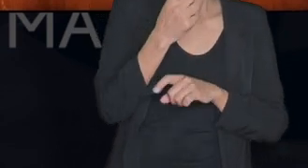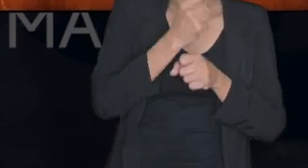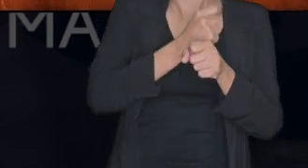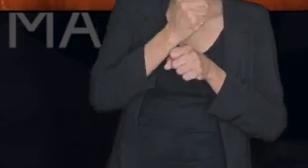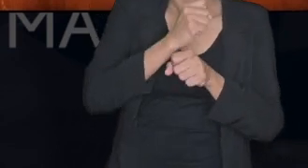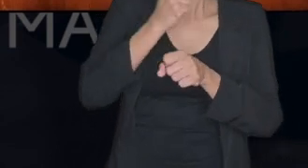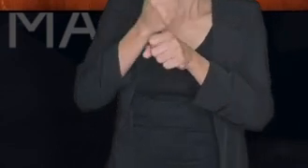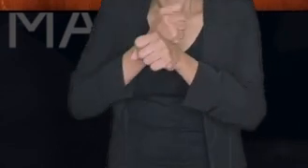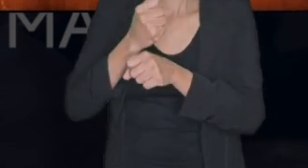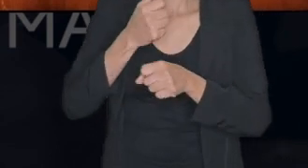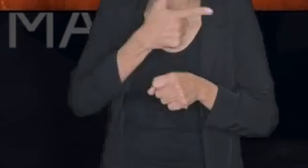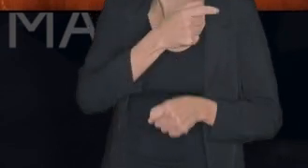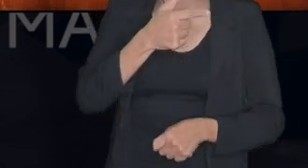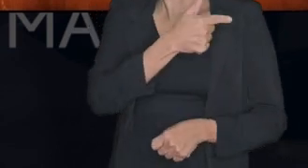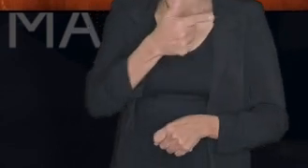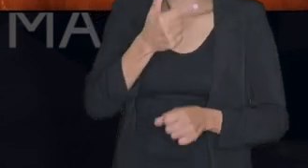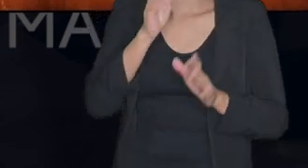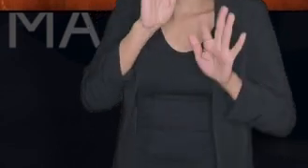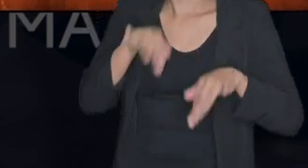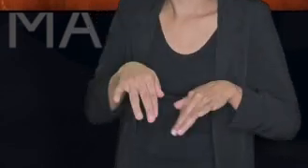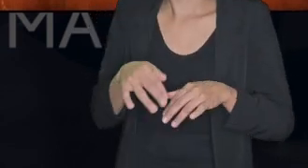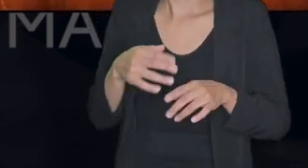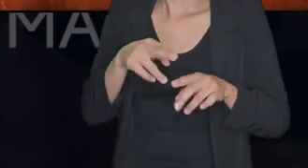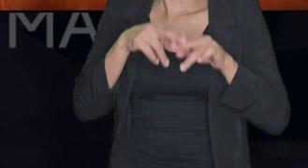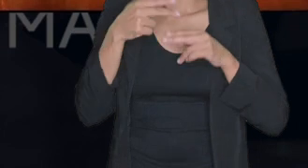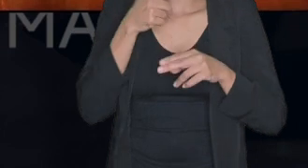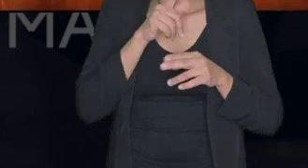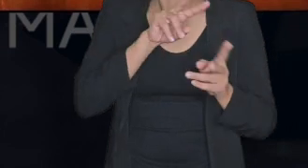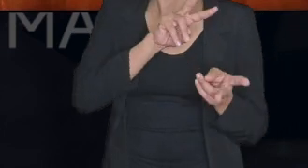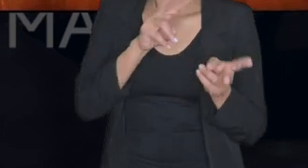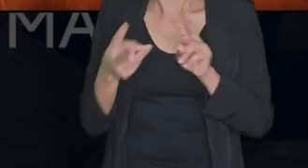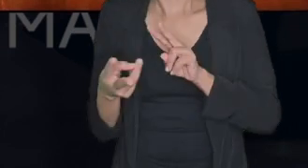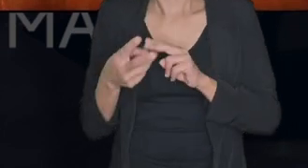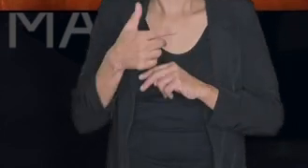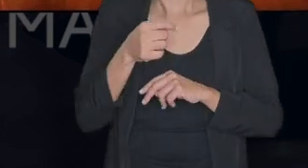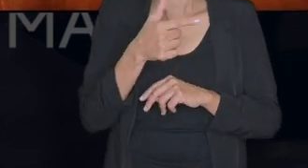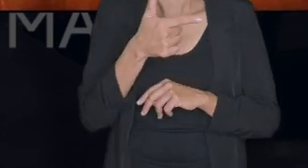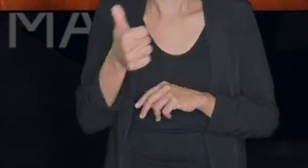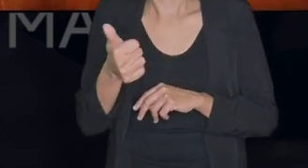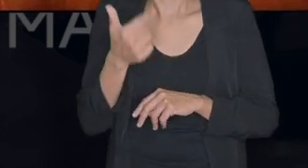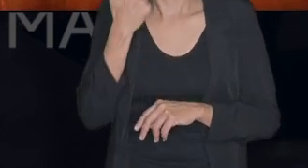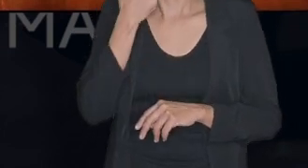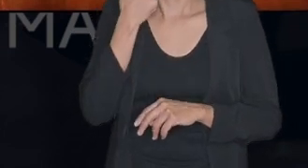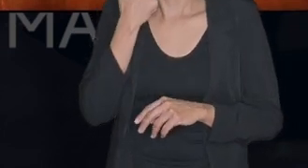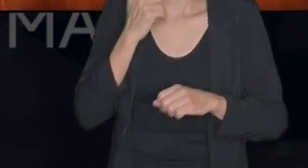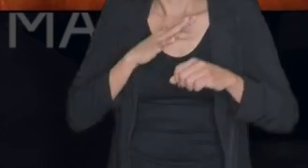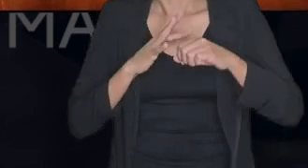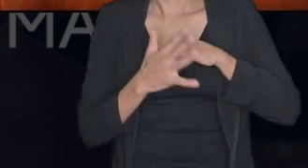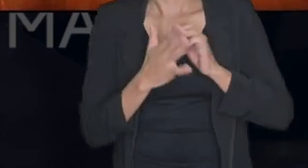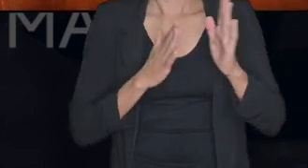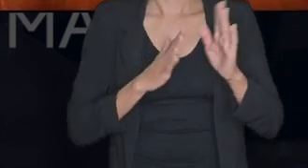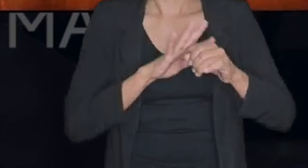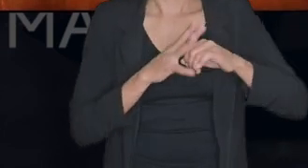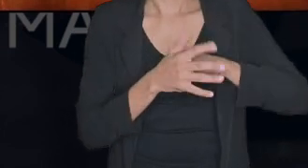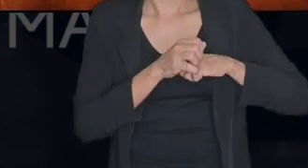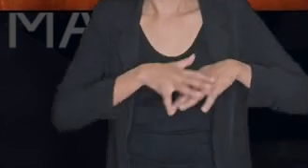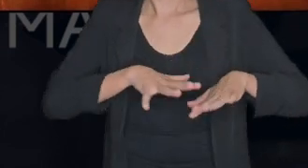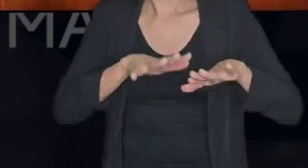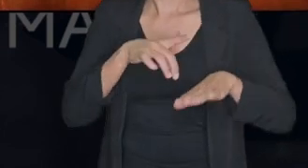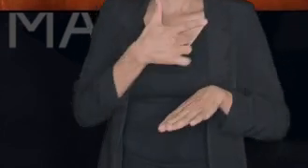gente não passou o ano de 2021. Repare que com a Covid, 2021 deu um boom, né, de